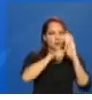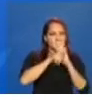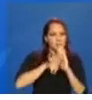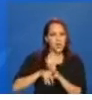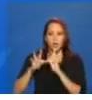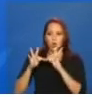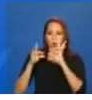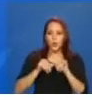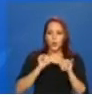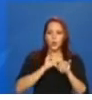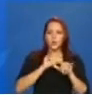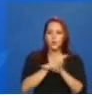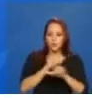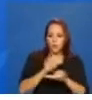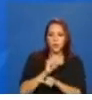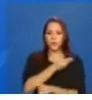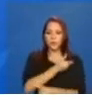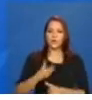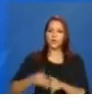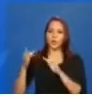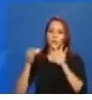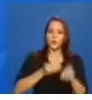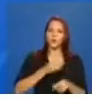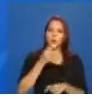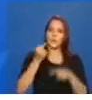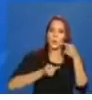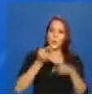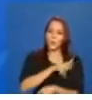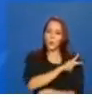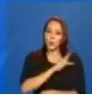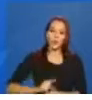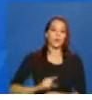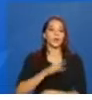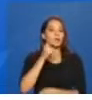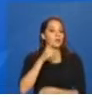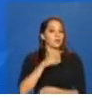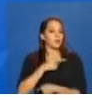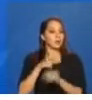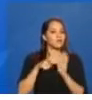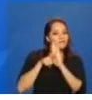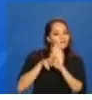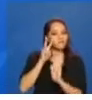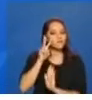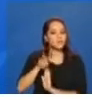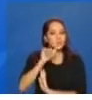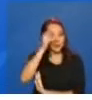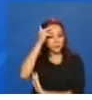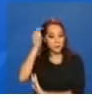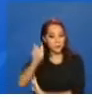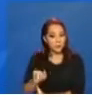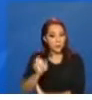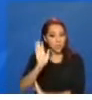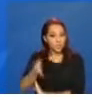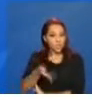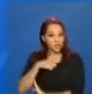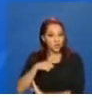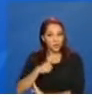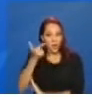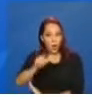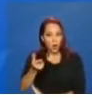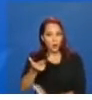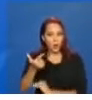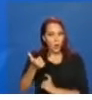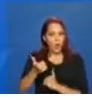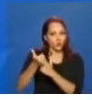bases do governo, de todas as políticas públicas que têm algum auxílio, e verificar se essas pessoas não estão recebendo um